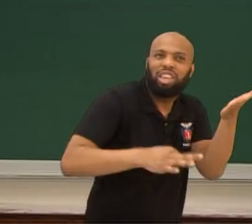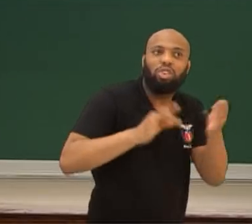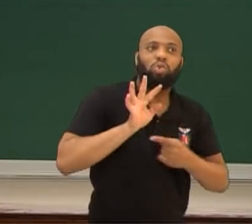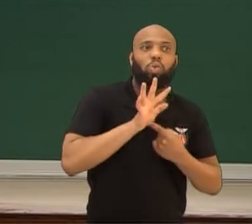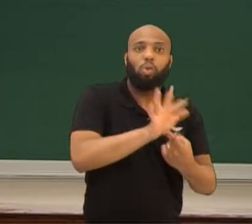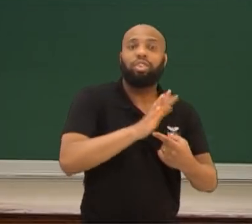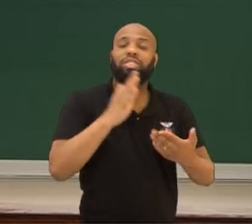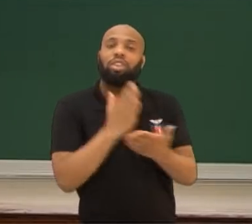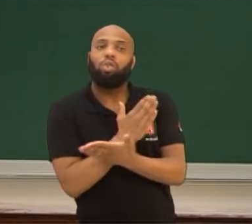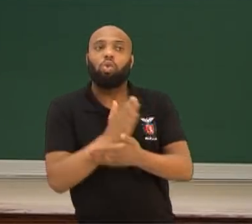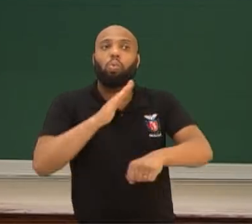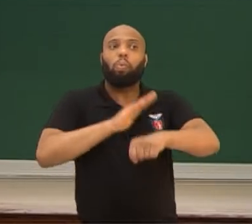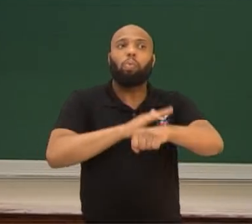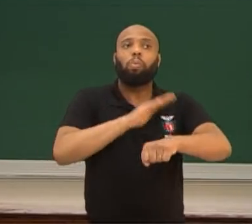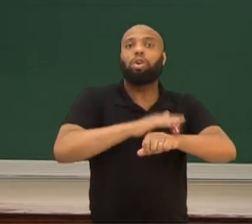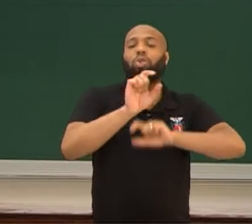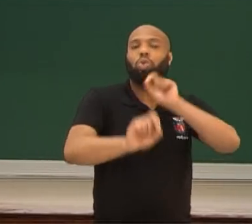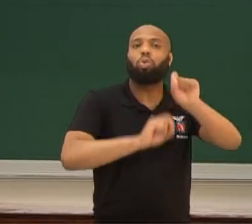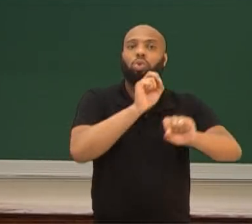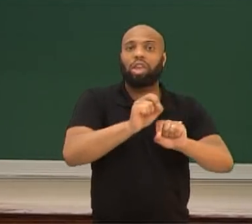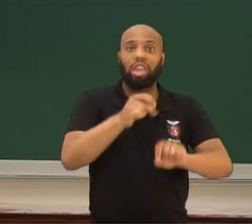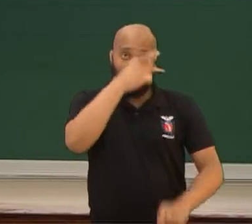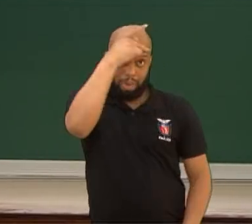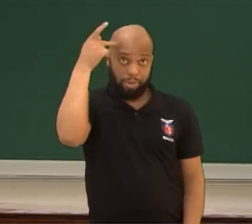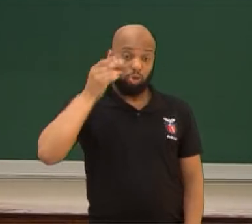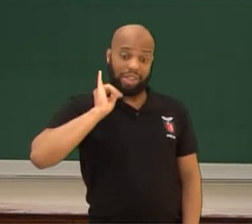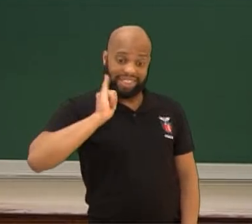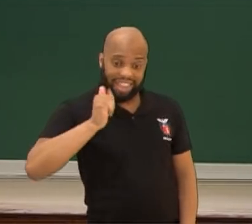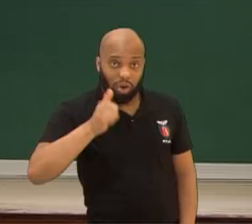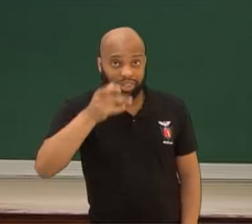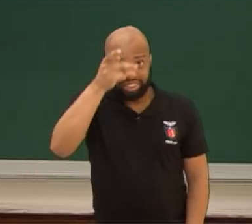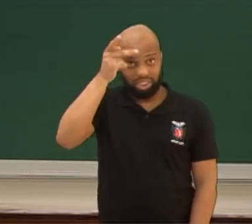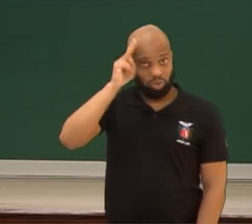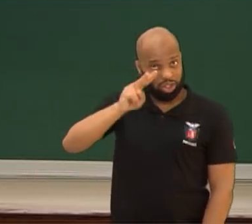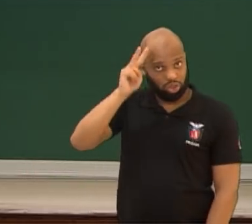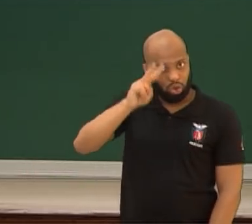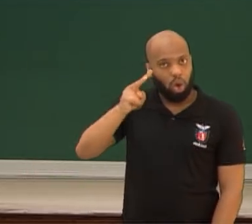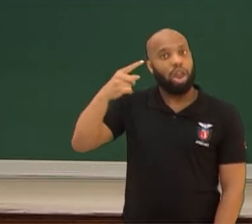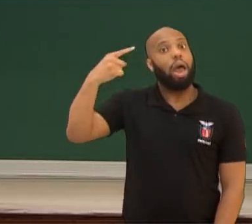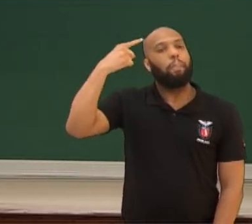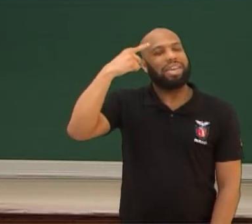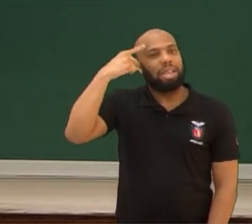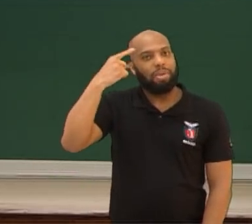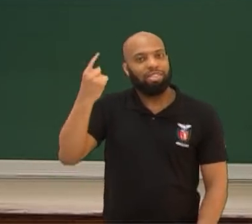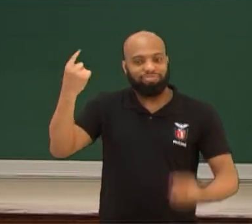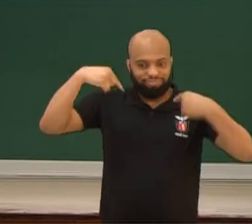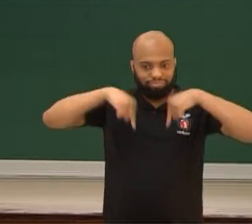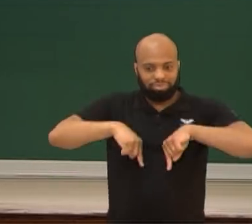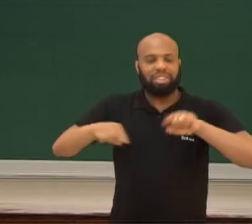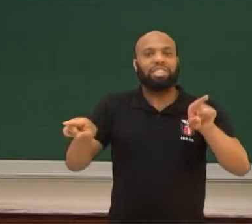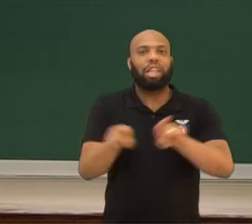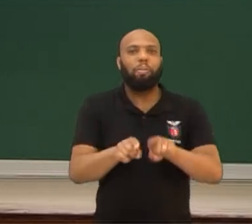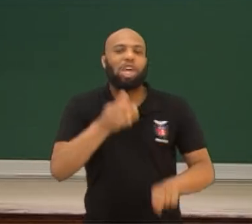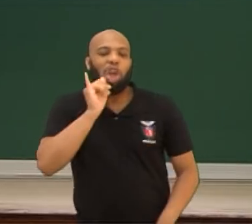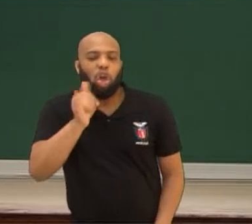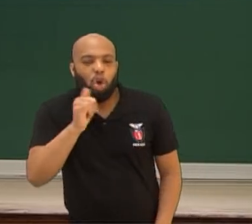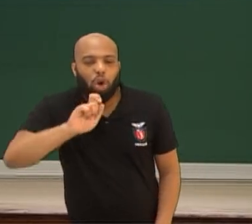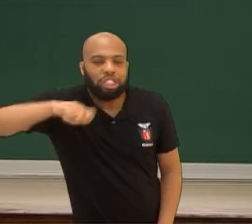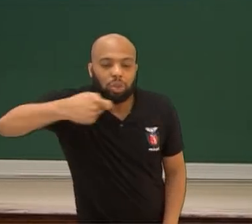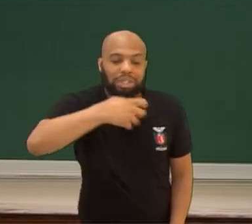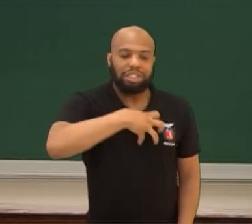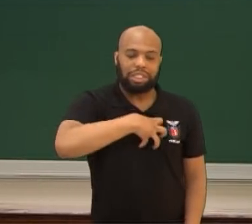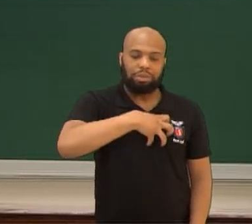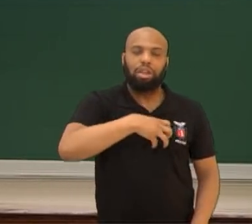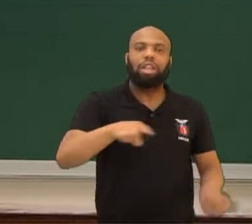ali momentos em que o narrador conta pensamentos, conta sobre os sentimentos, sobre as